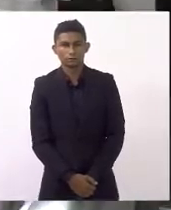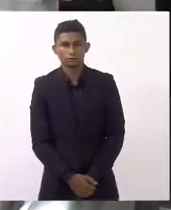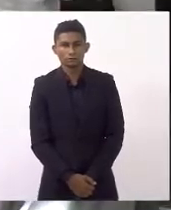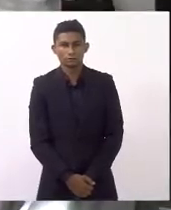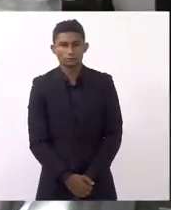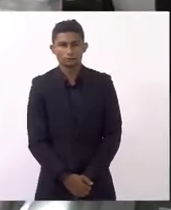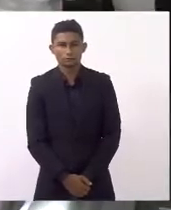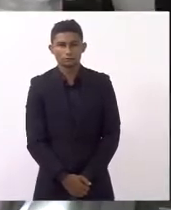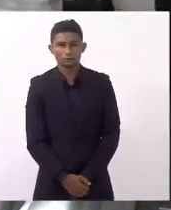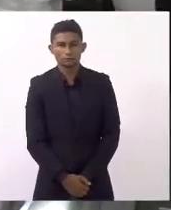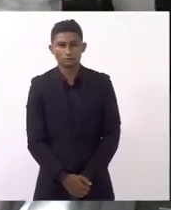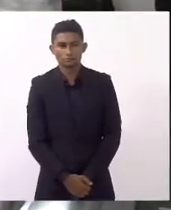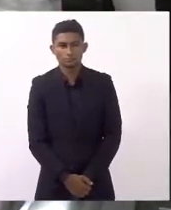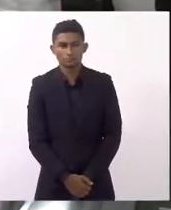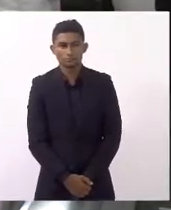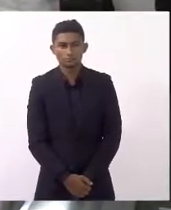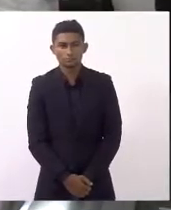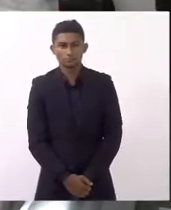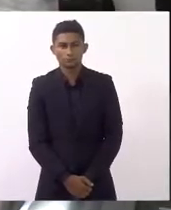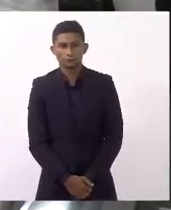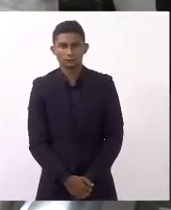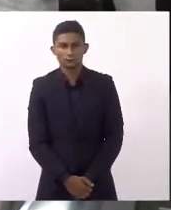E aí